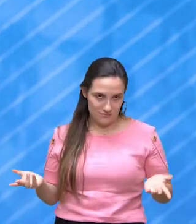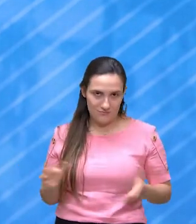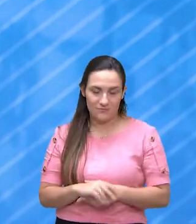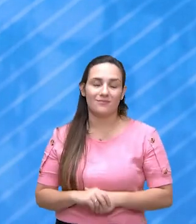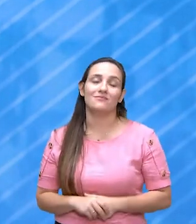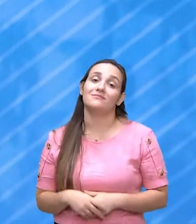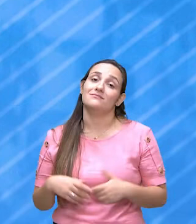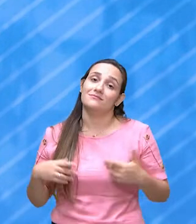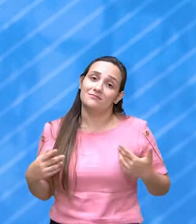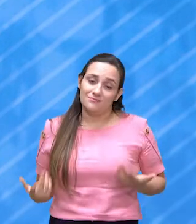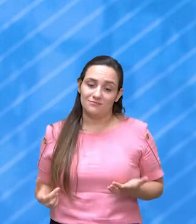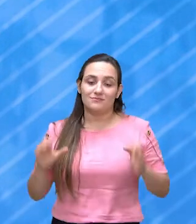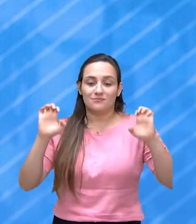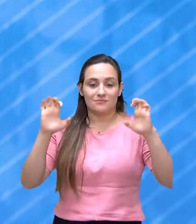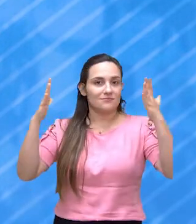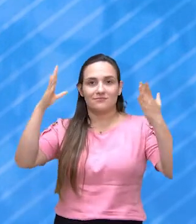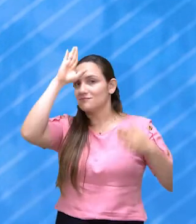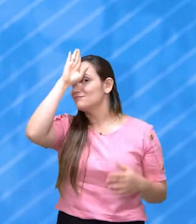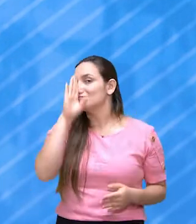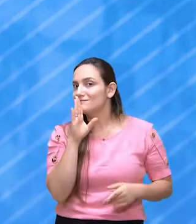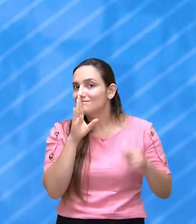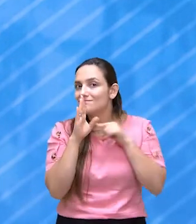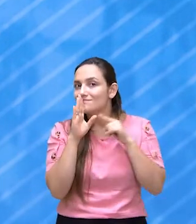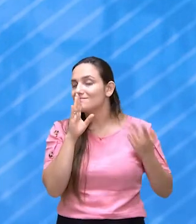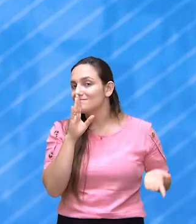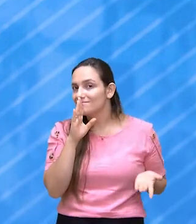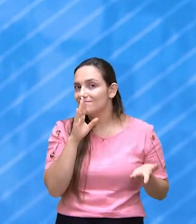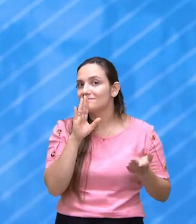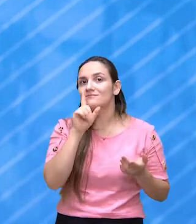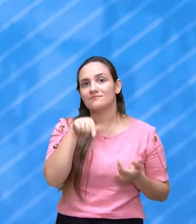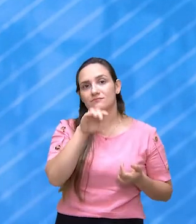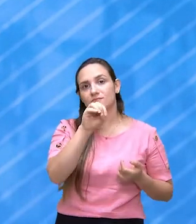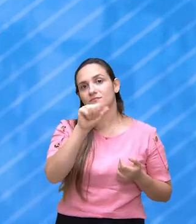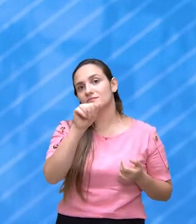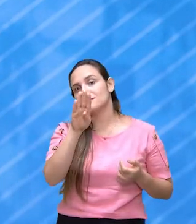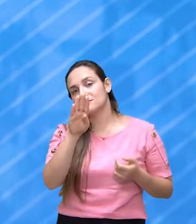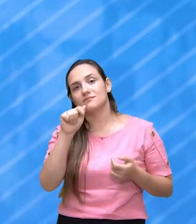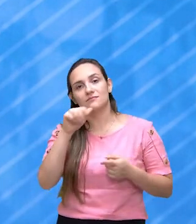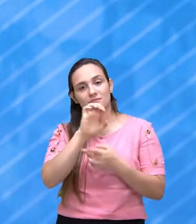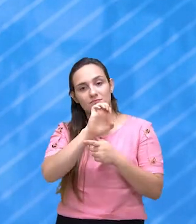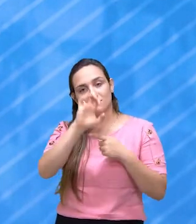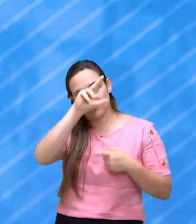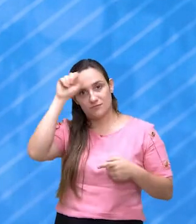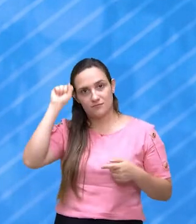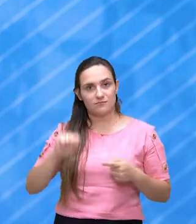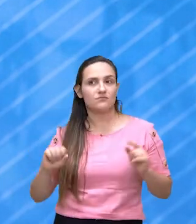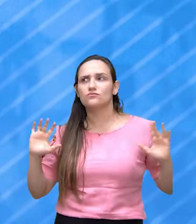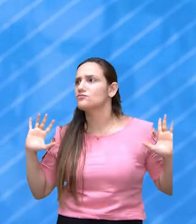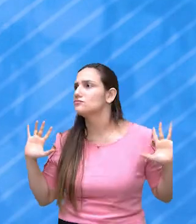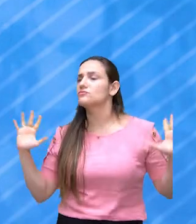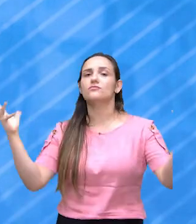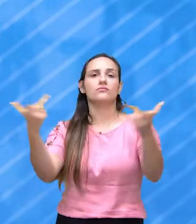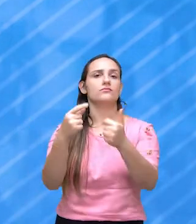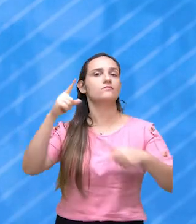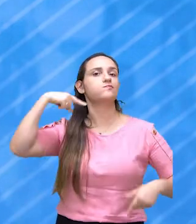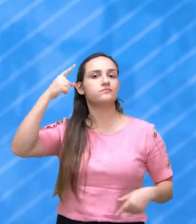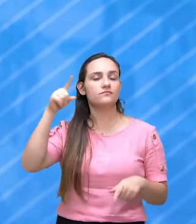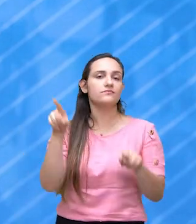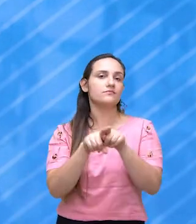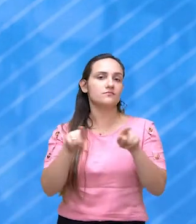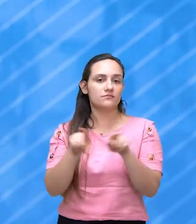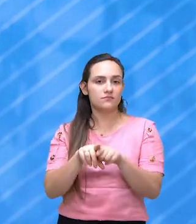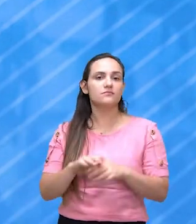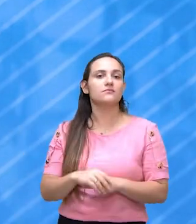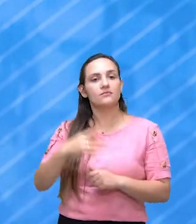falar o nome de todo mundo né mas será Olha só mais uma vez um evento gratuito oferecido pela lábia do Mato Grosso do Sul